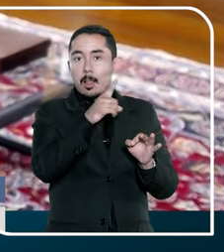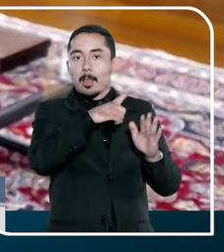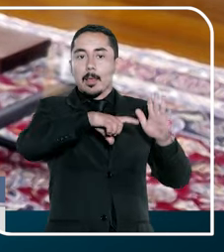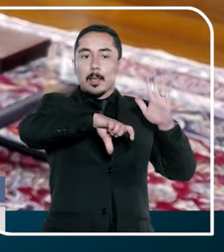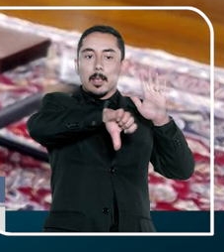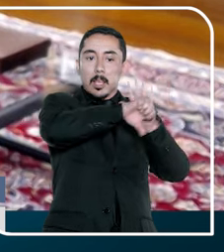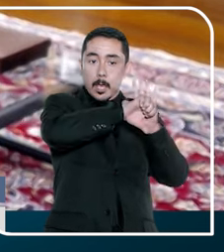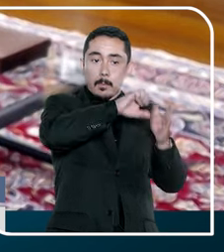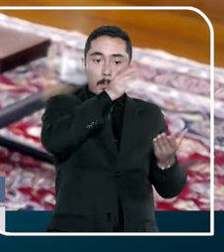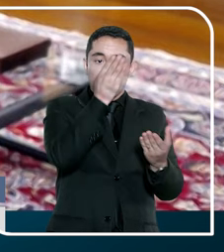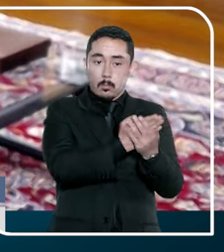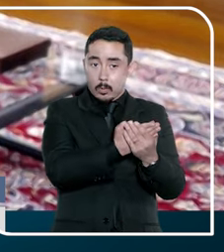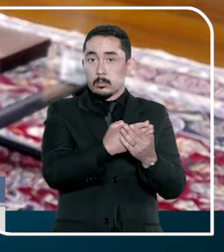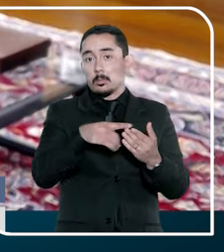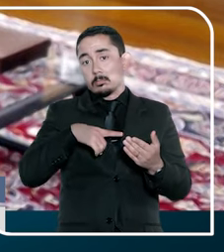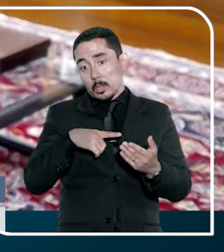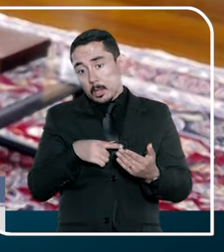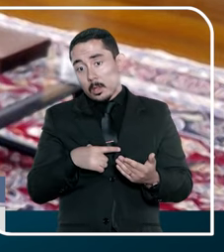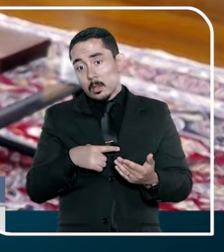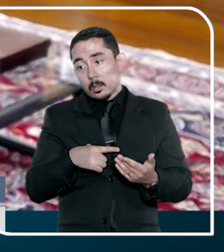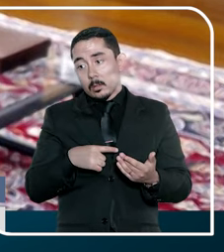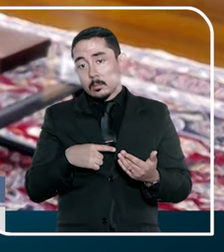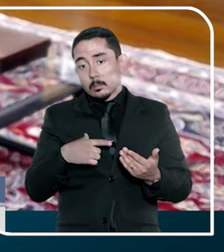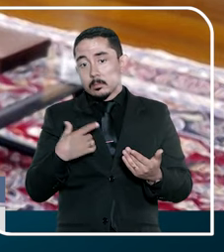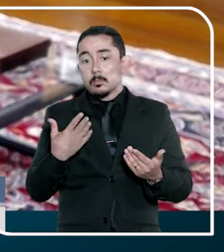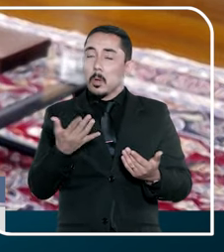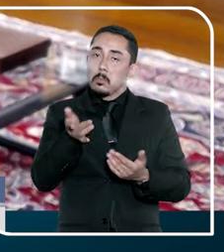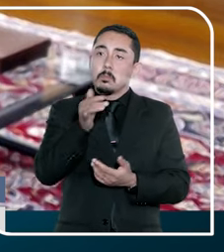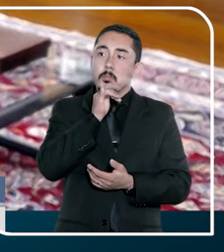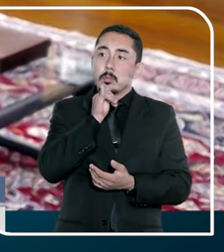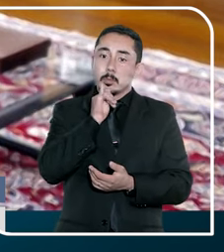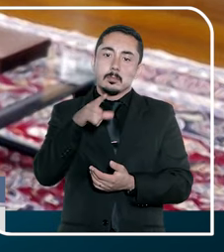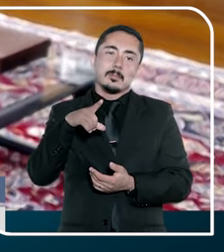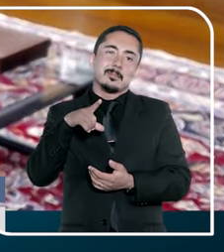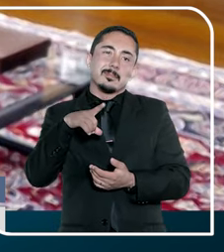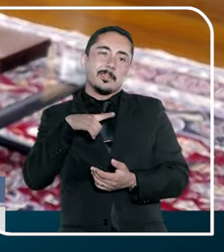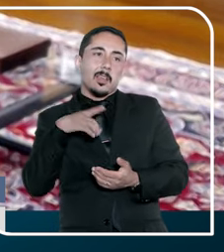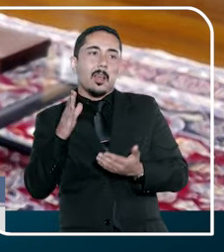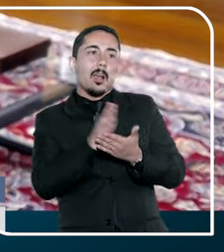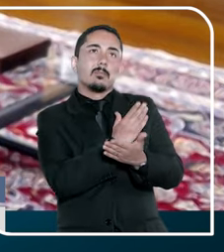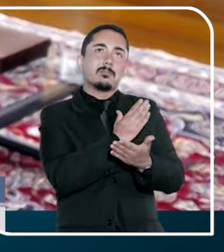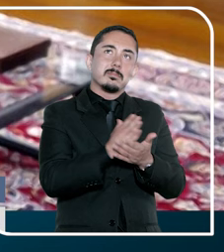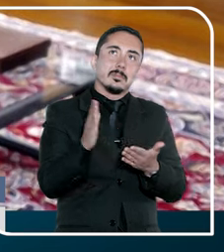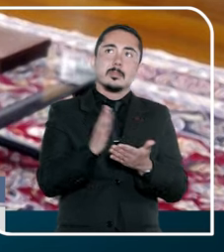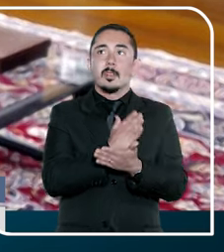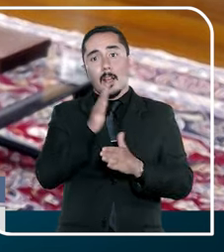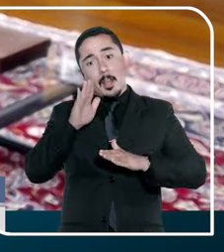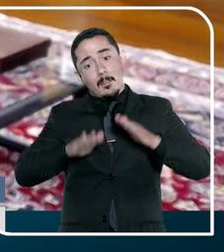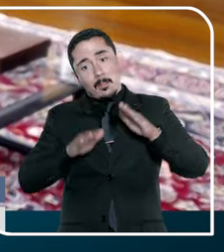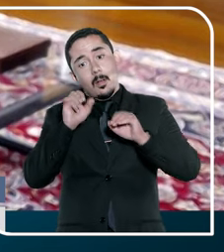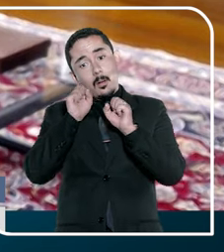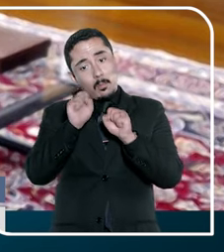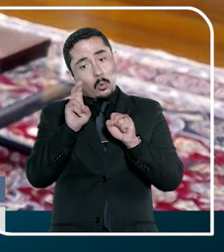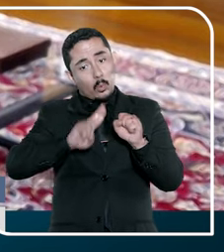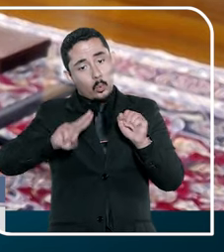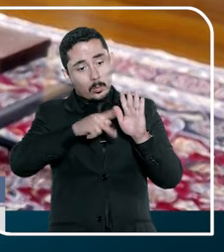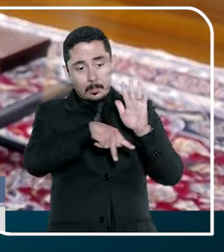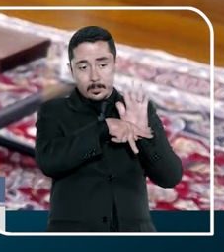criminal relativamente a uma situação que pode ser aplicado tese